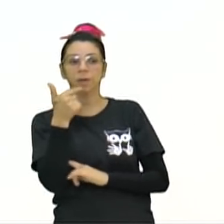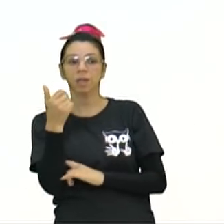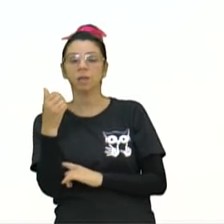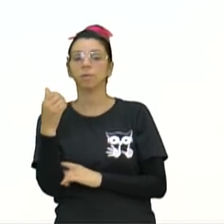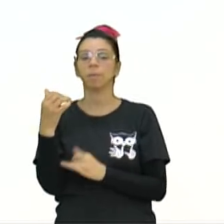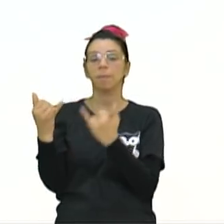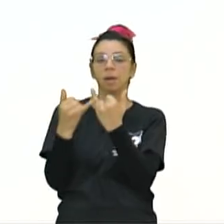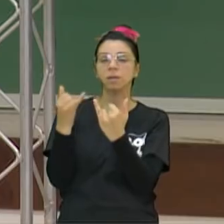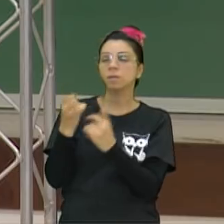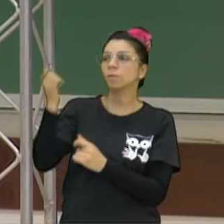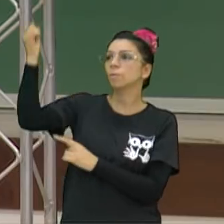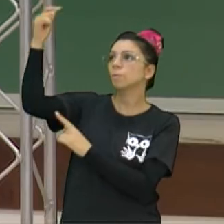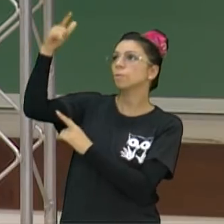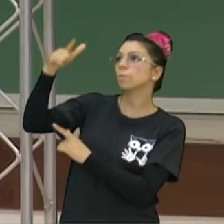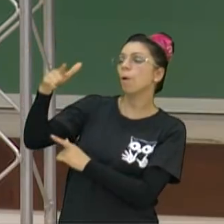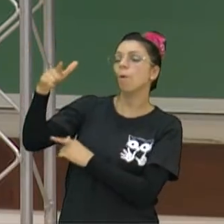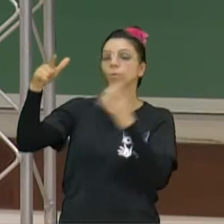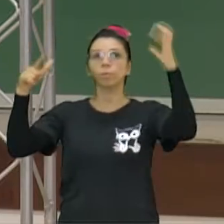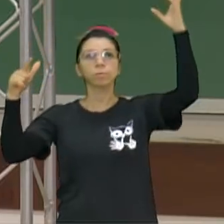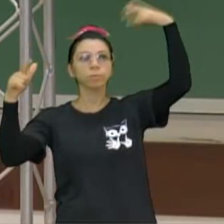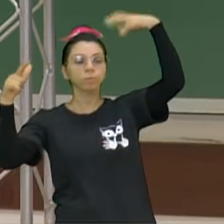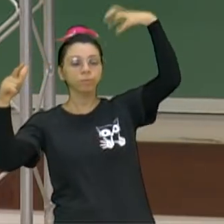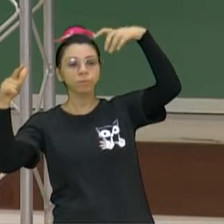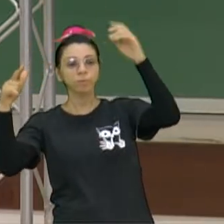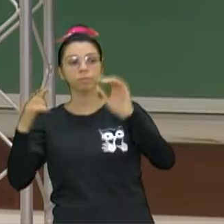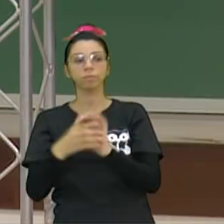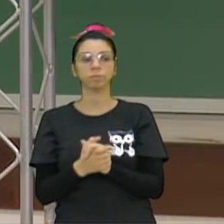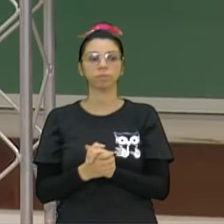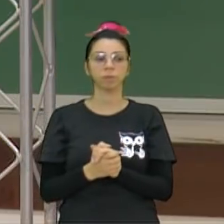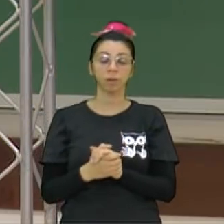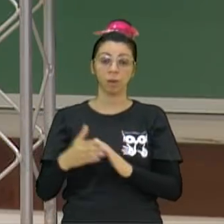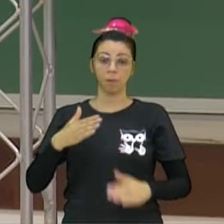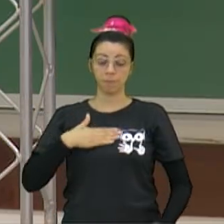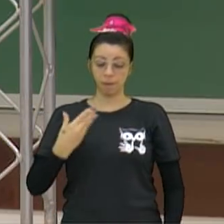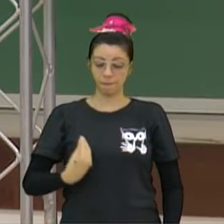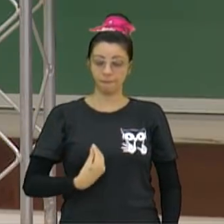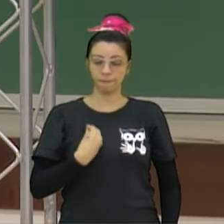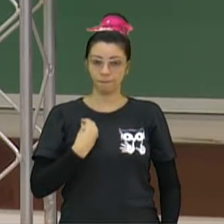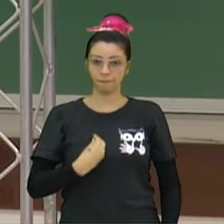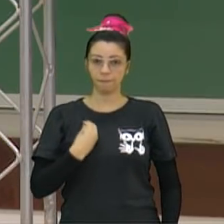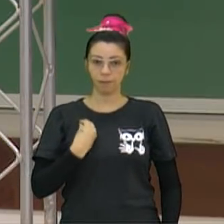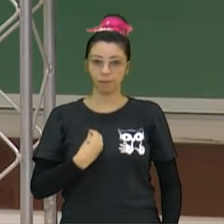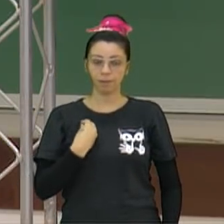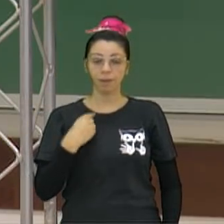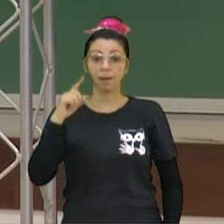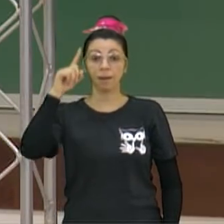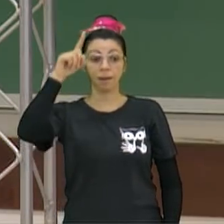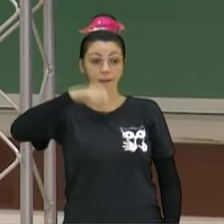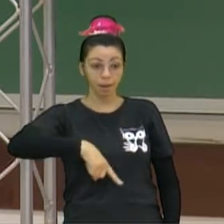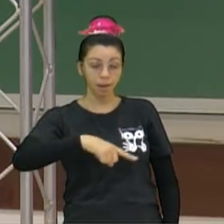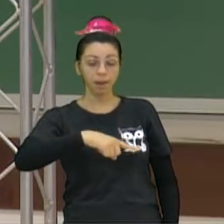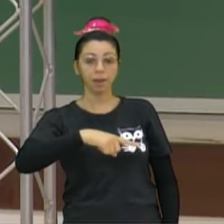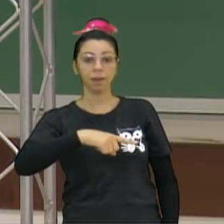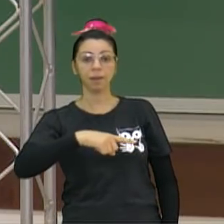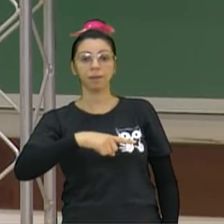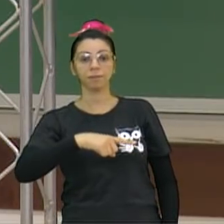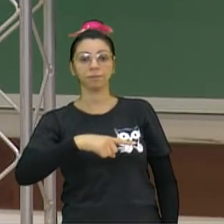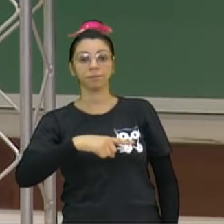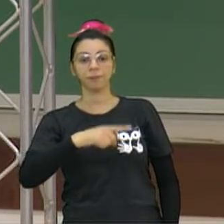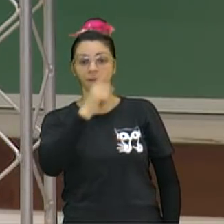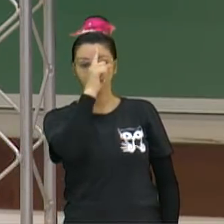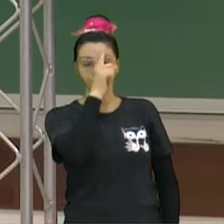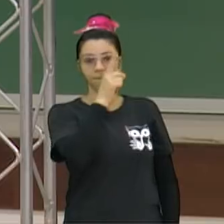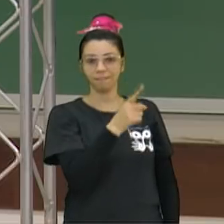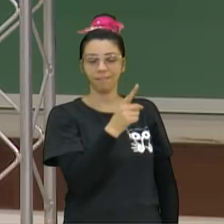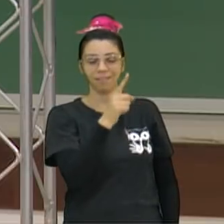um conto de fadas. Então, qual que é a diferença? Se eu disser a minha vida é um conto de fadas, metáfora. Se eu disser a minha vida é como um conto